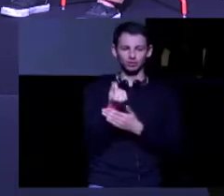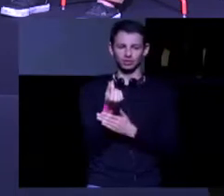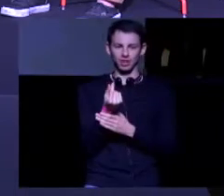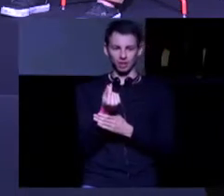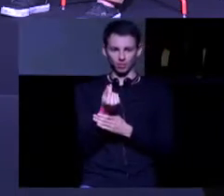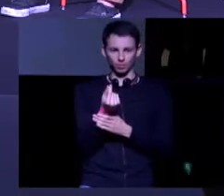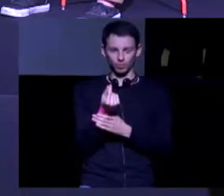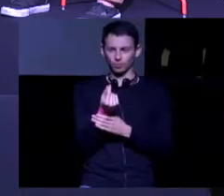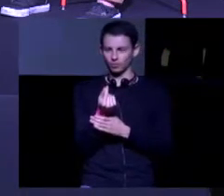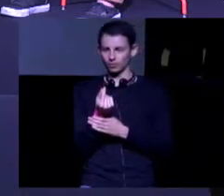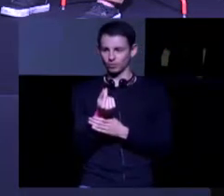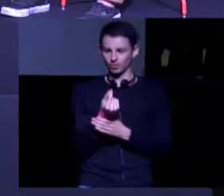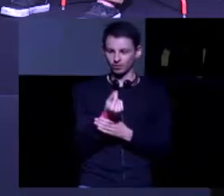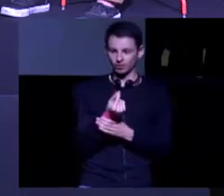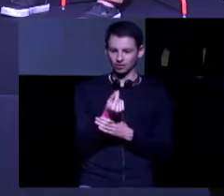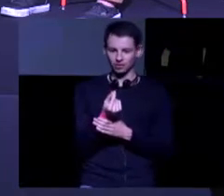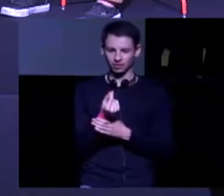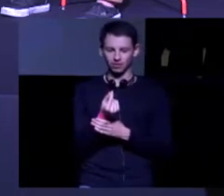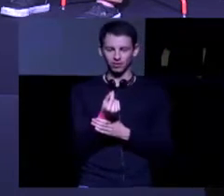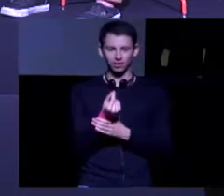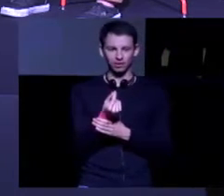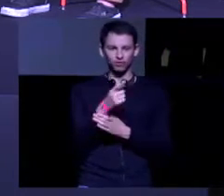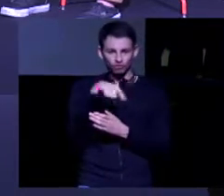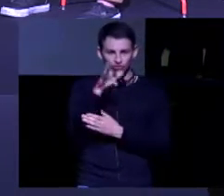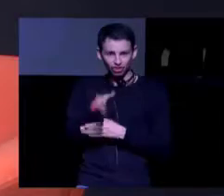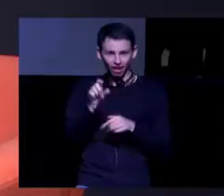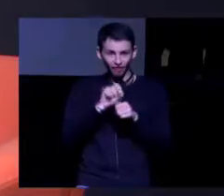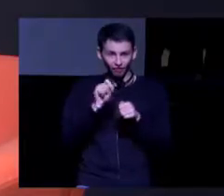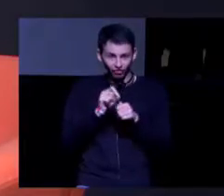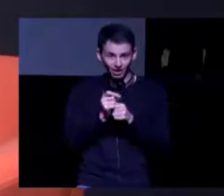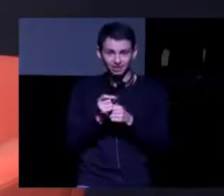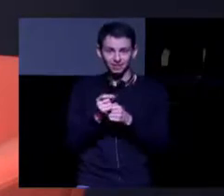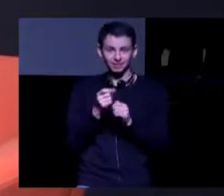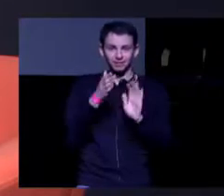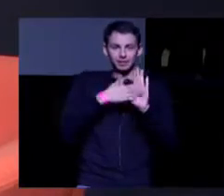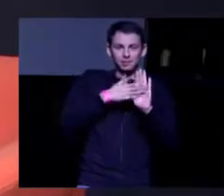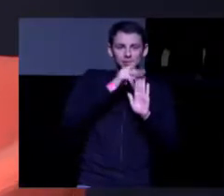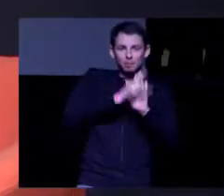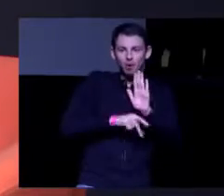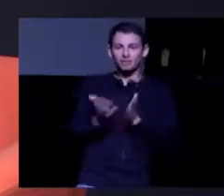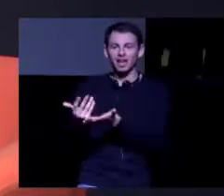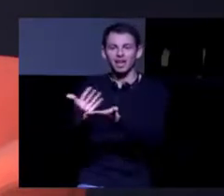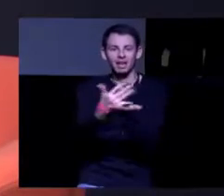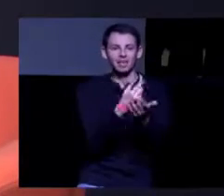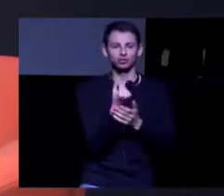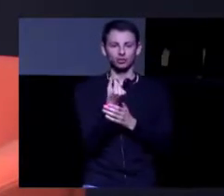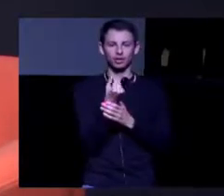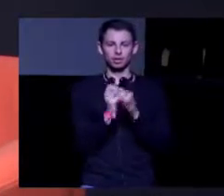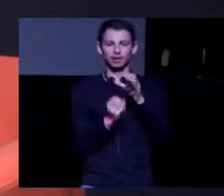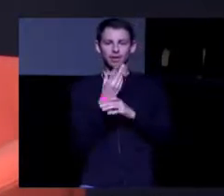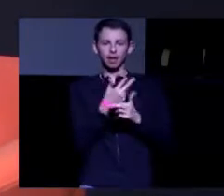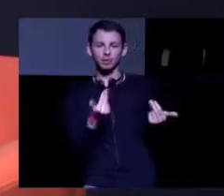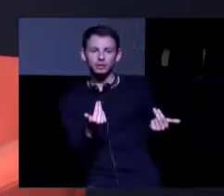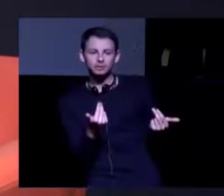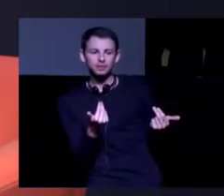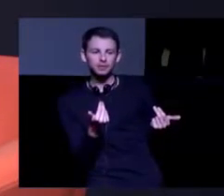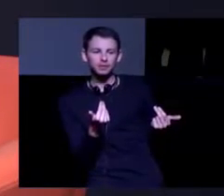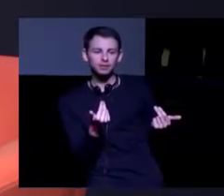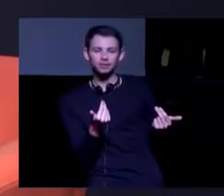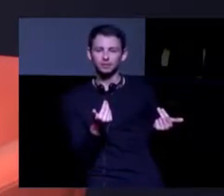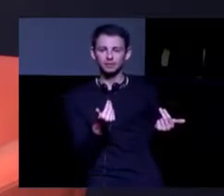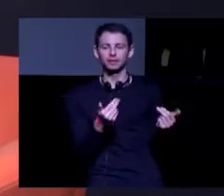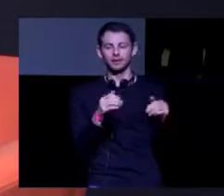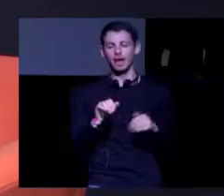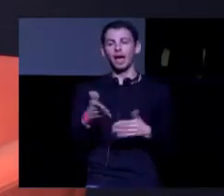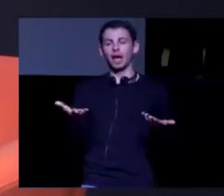Já tá, fez ou já apoiou, Gabi? Quem já fez? Quem já fez? Quem foi projetista, né? Agora levanta a mão quem já apoiou uma campanha de